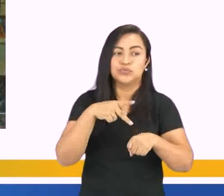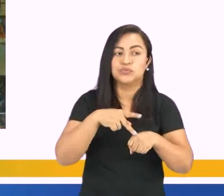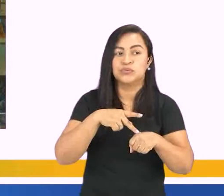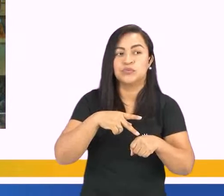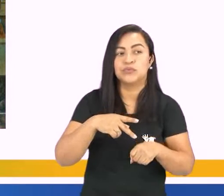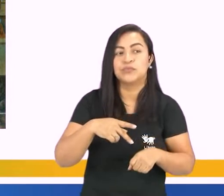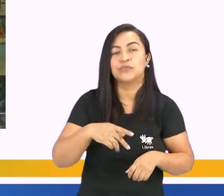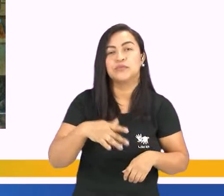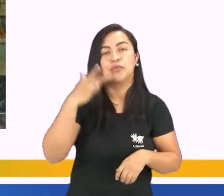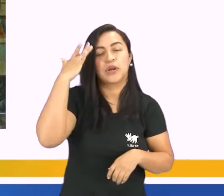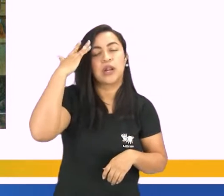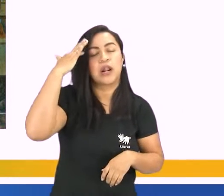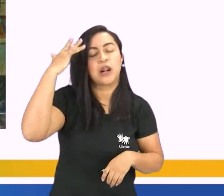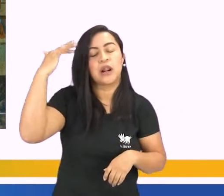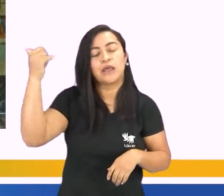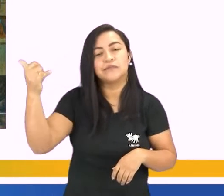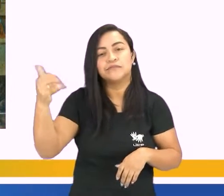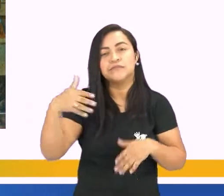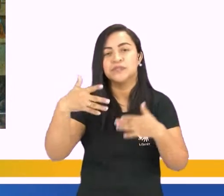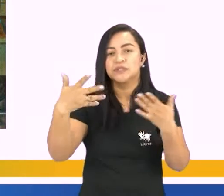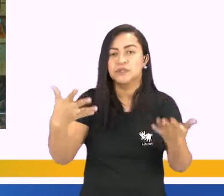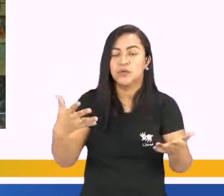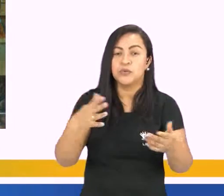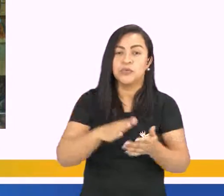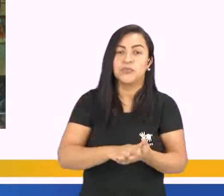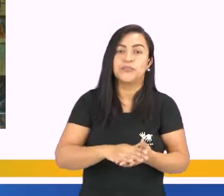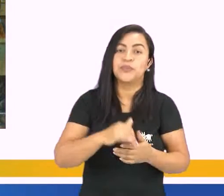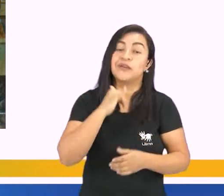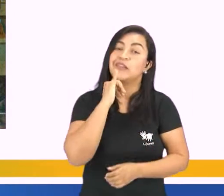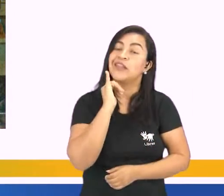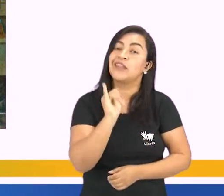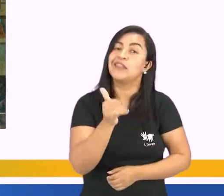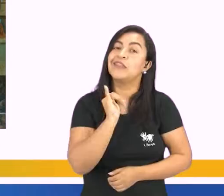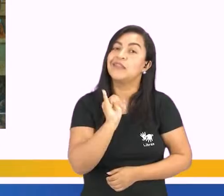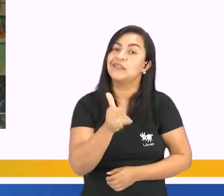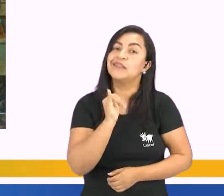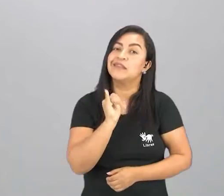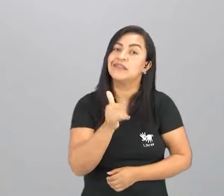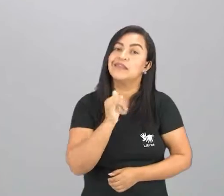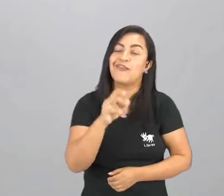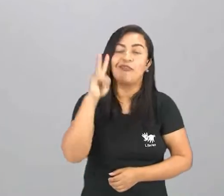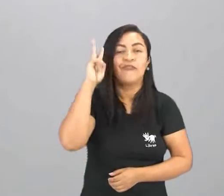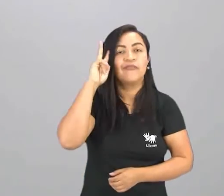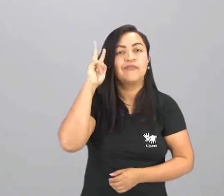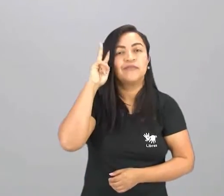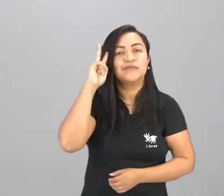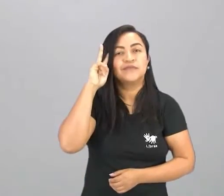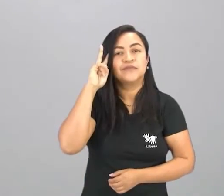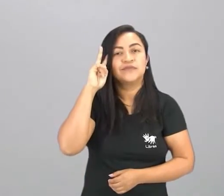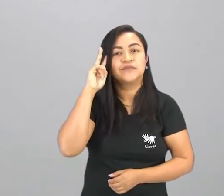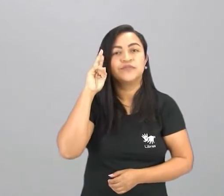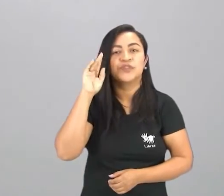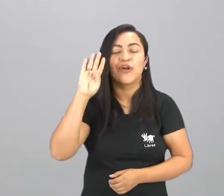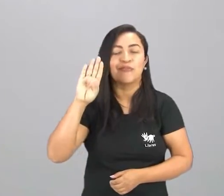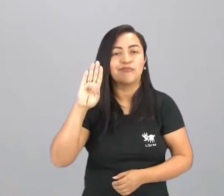Seria, portanto, um texto narrativo, né? Vai narrar aí uma história, nesse caso,